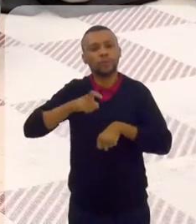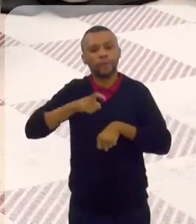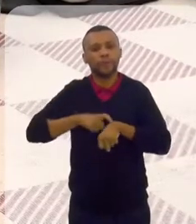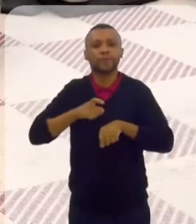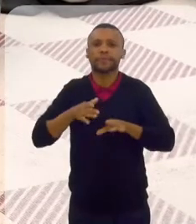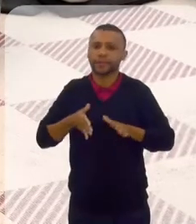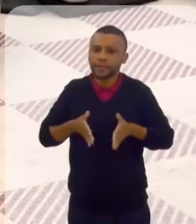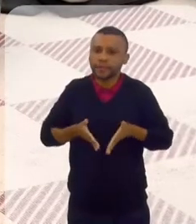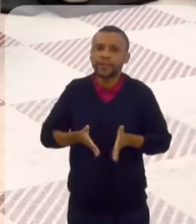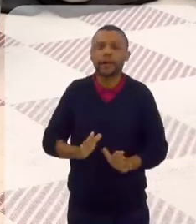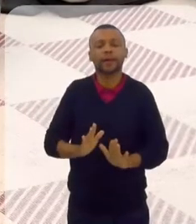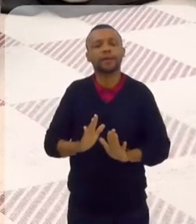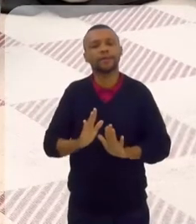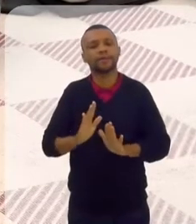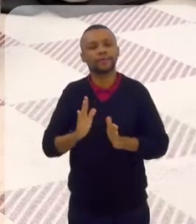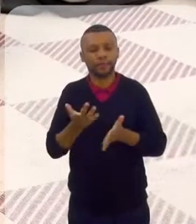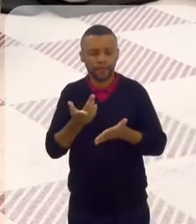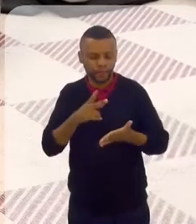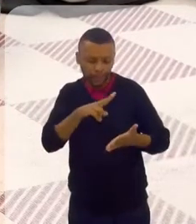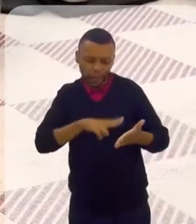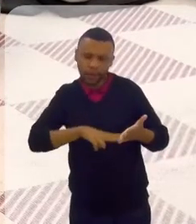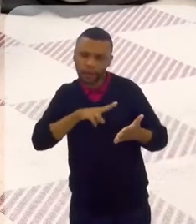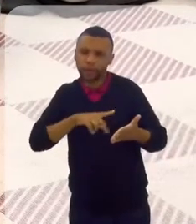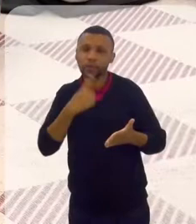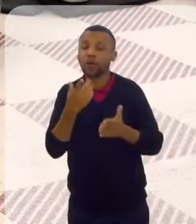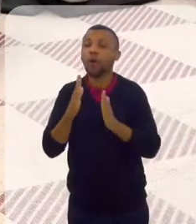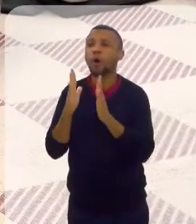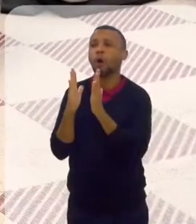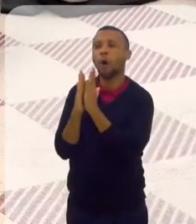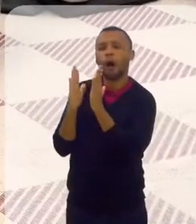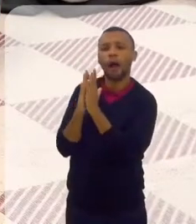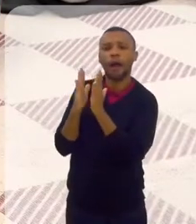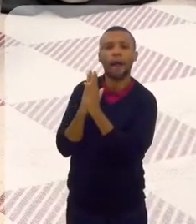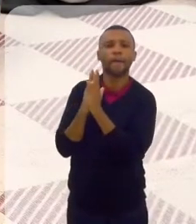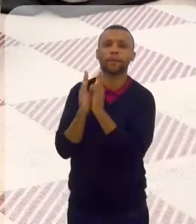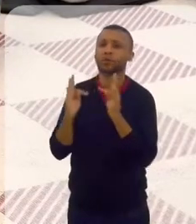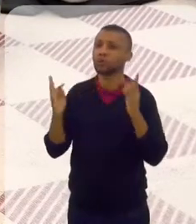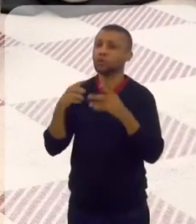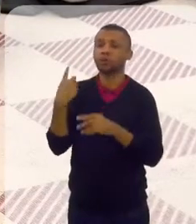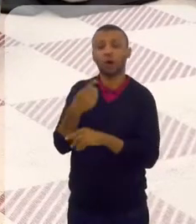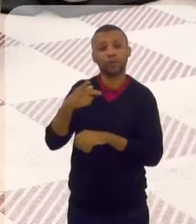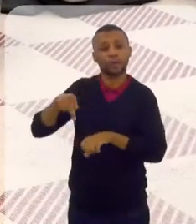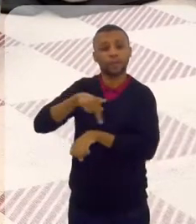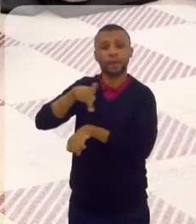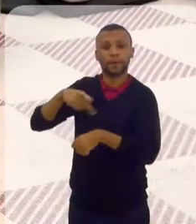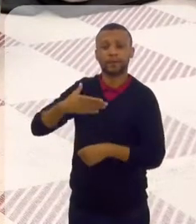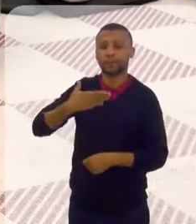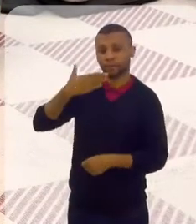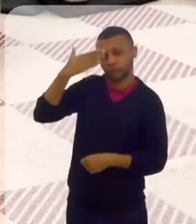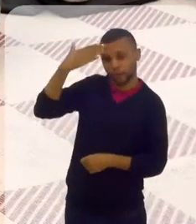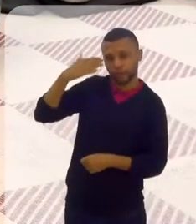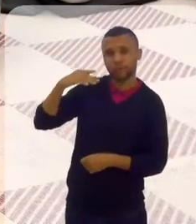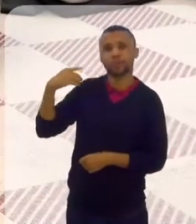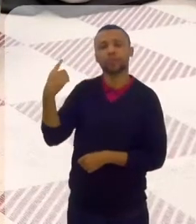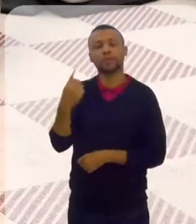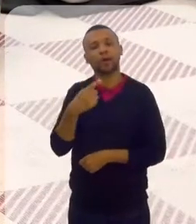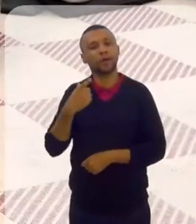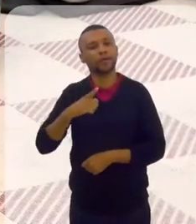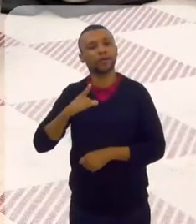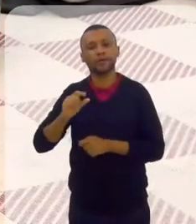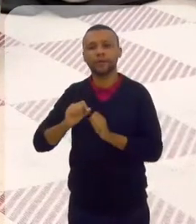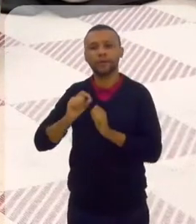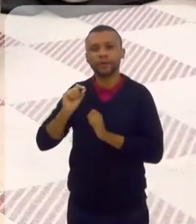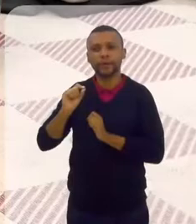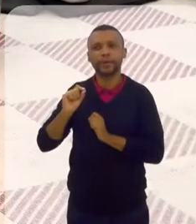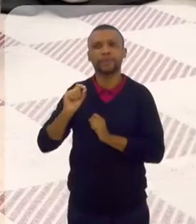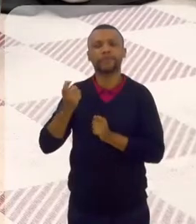nasce, você faz, porque quando oramos, no país muçulmano, toda hora você ouça através do alto-falante,